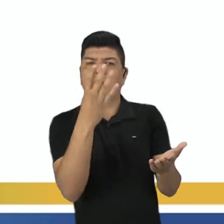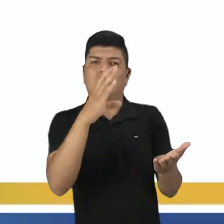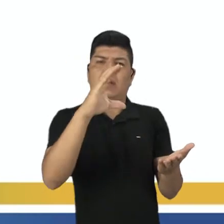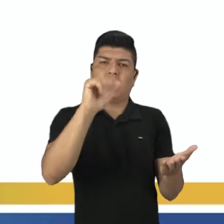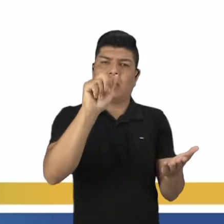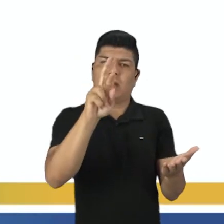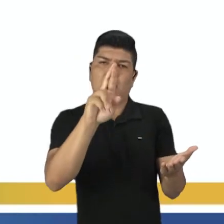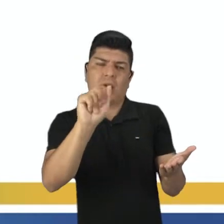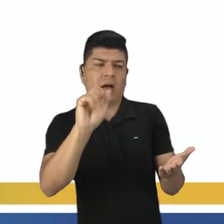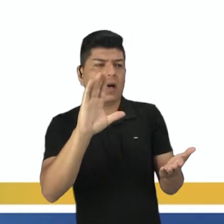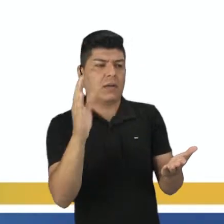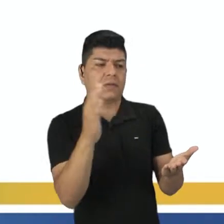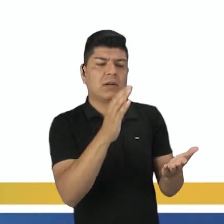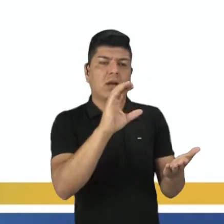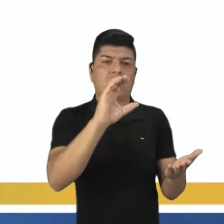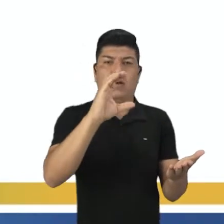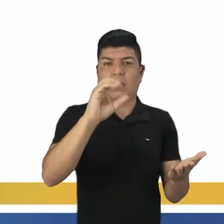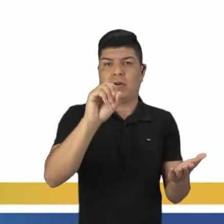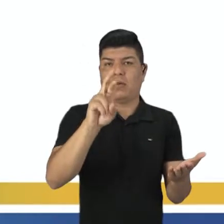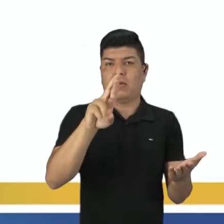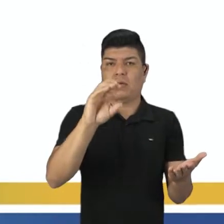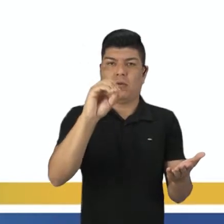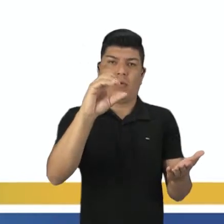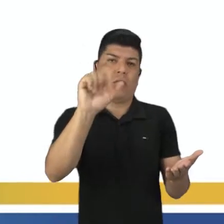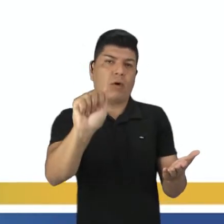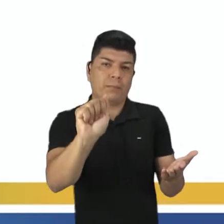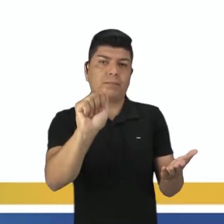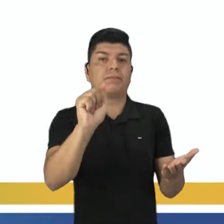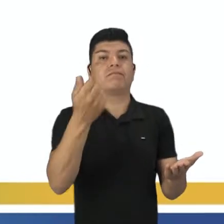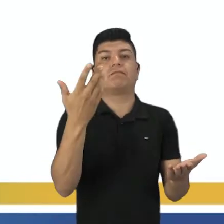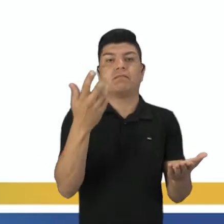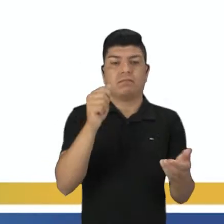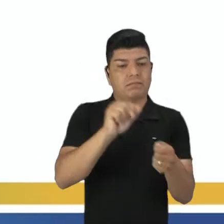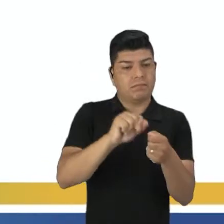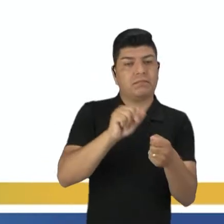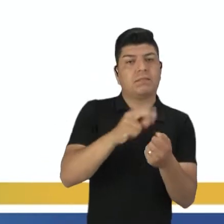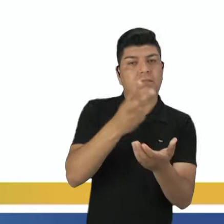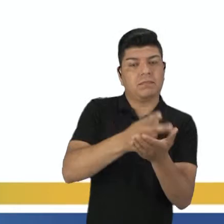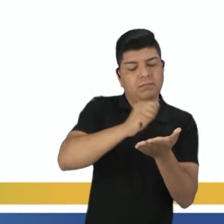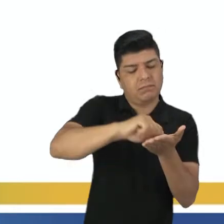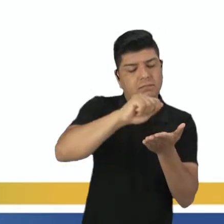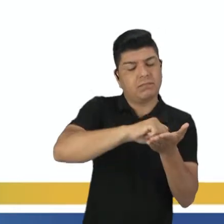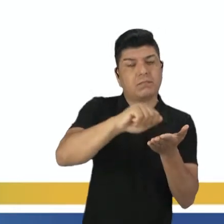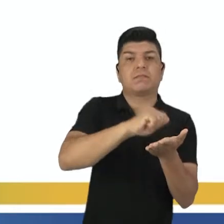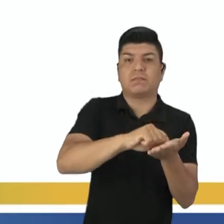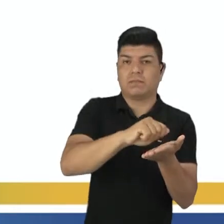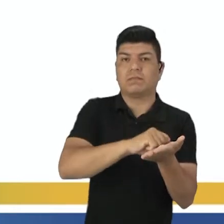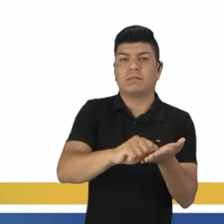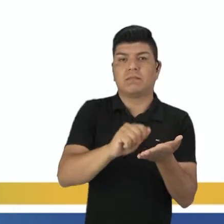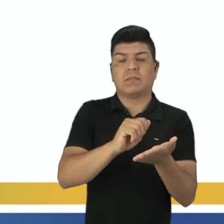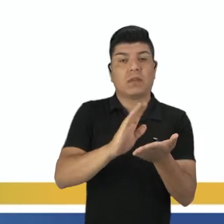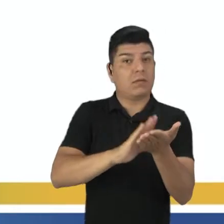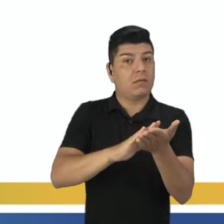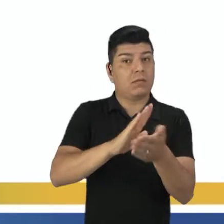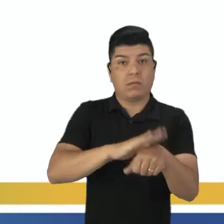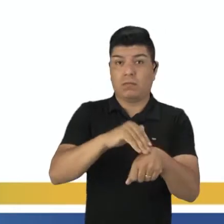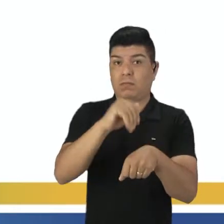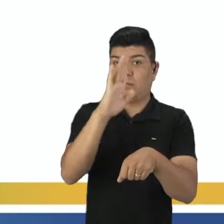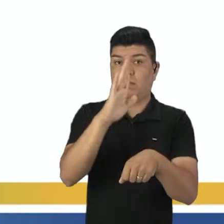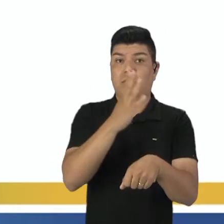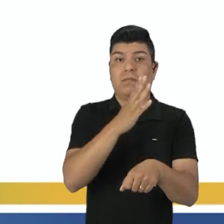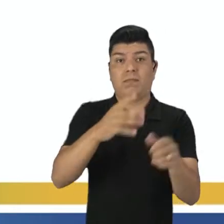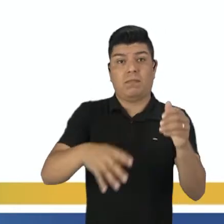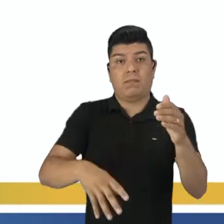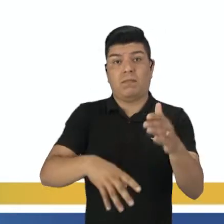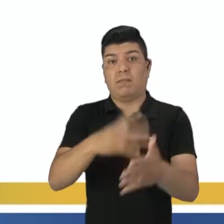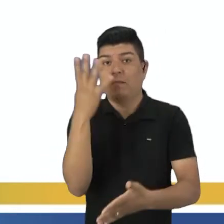cara, quantas vezes caiu coroa, né, e você ir realizando essas anotações. Então, quanto maior for o número de